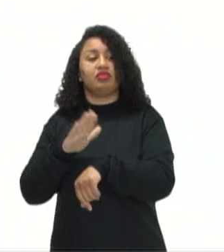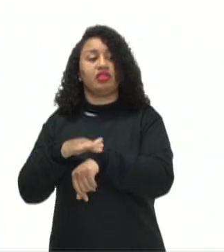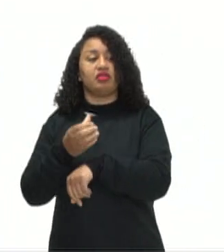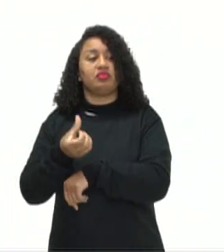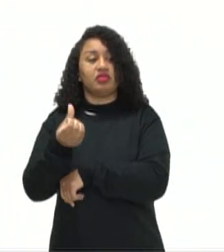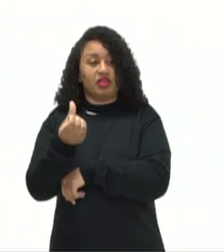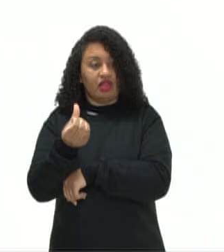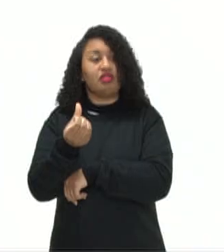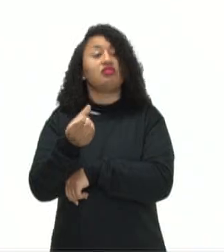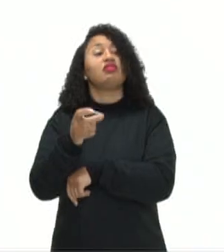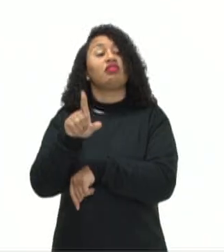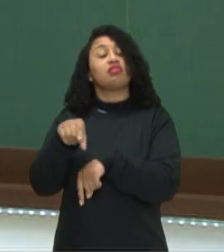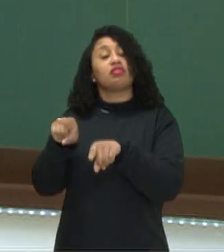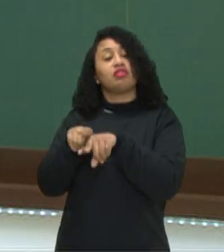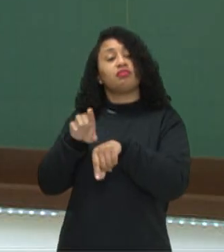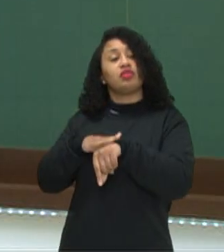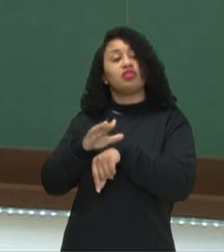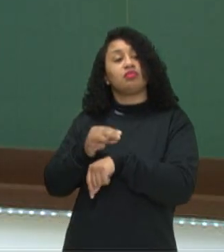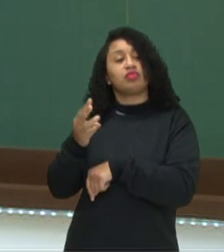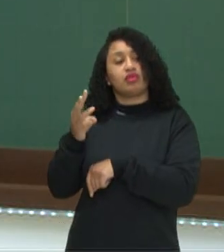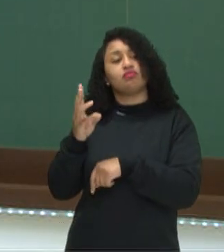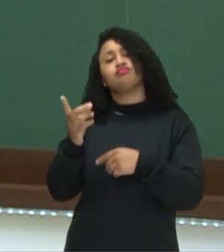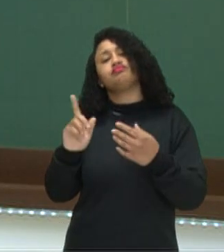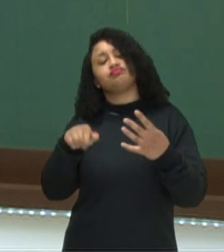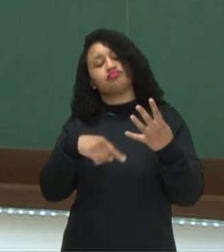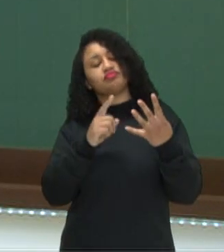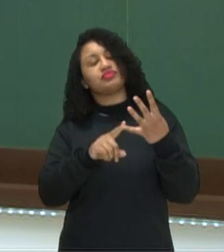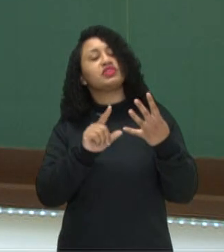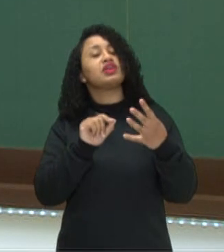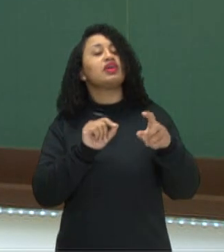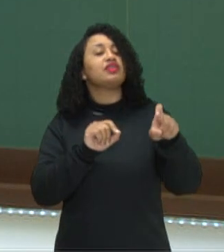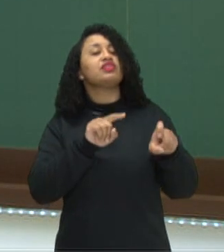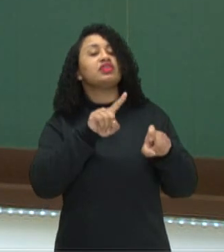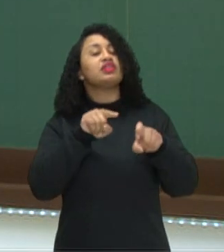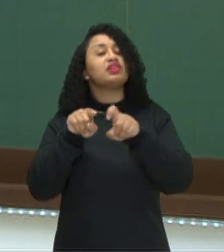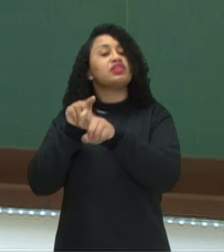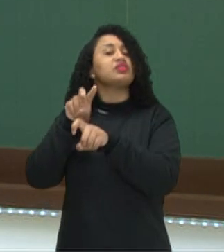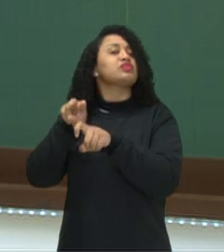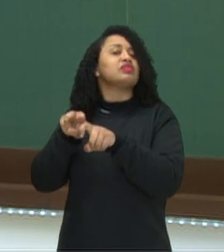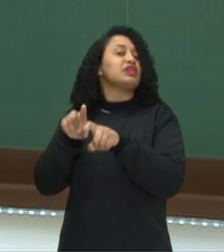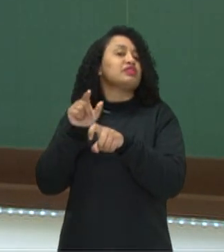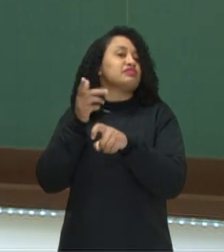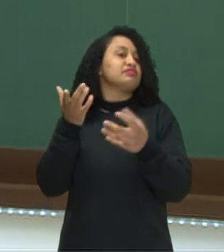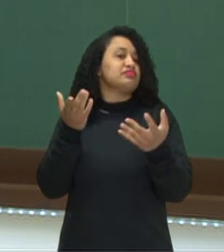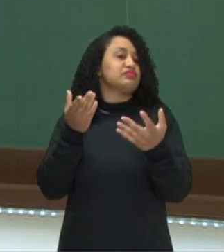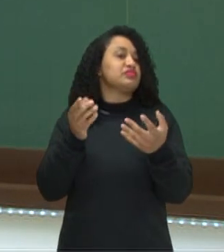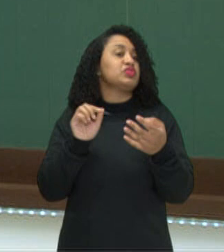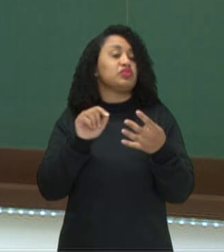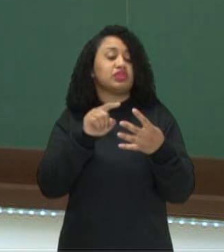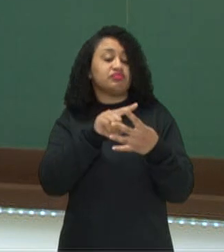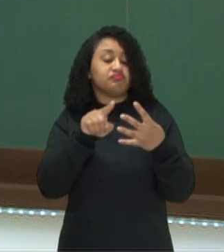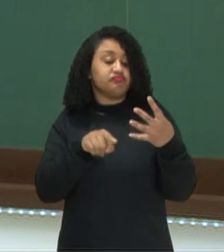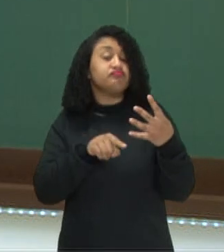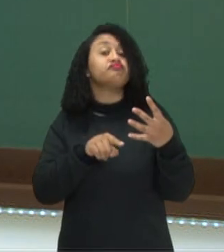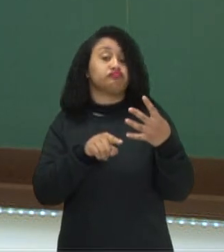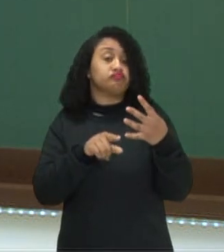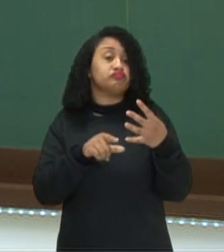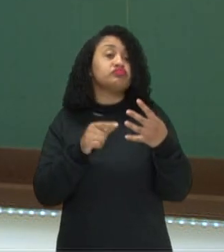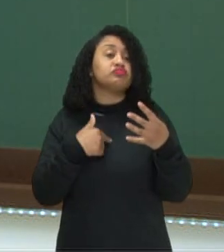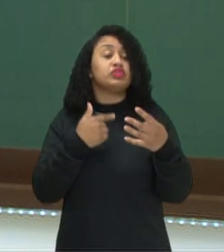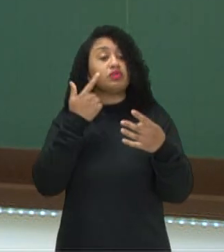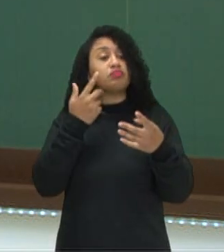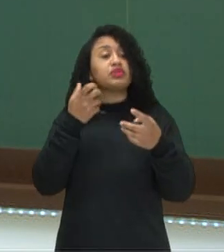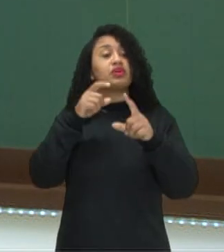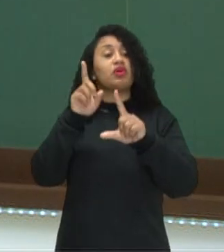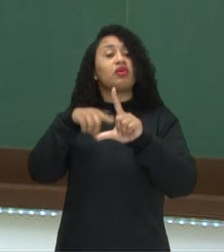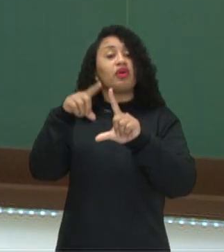também no instante 3. E na sequência, quem são as raízes dessa função? Então, o que devemos observar, pessoal? O